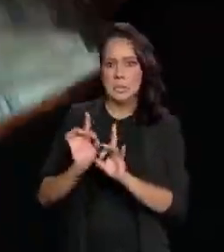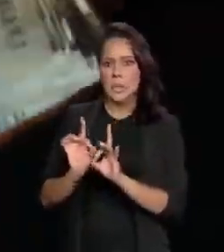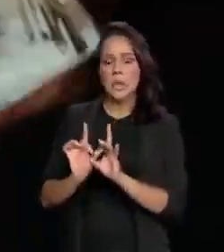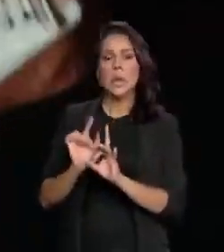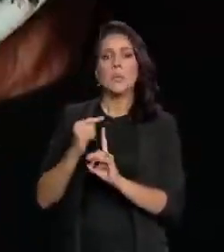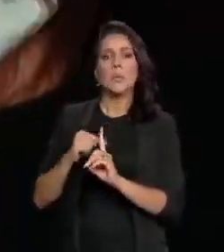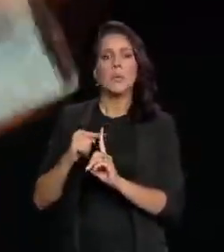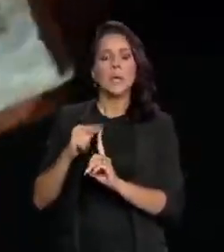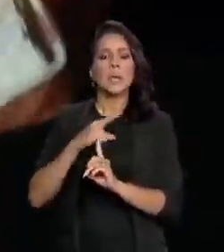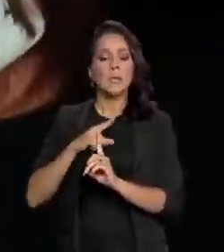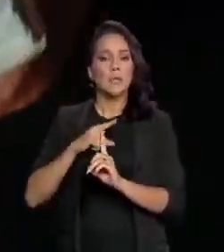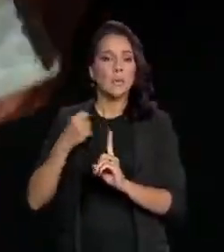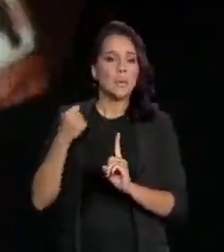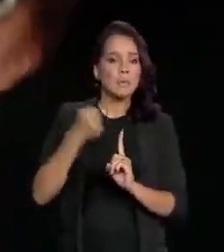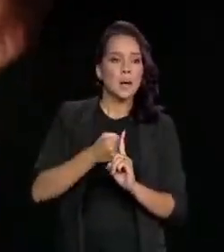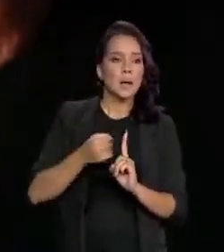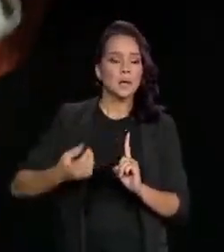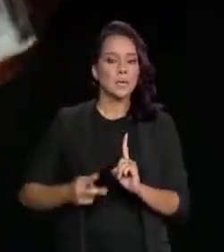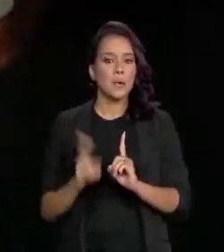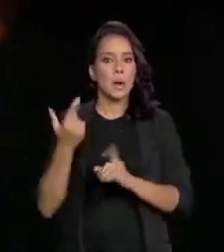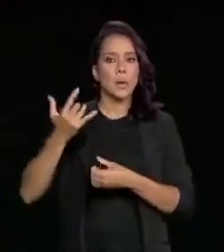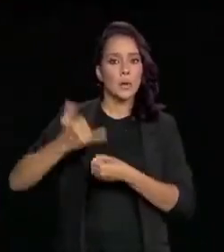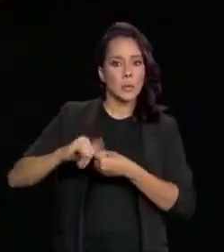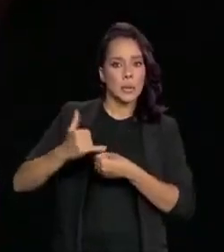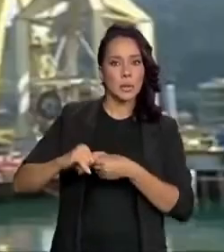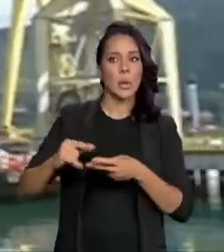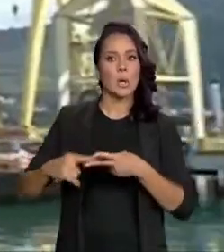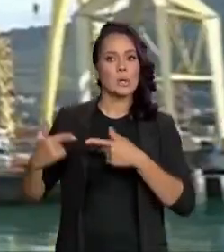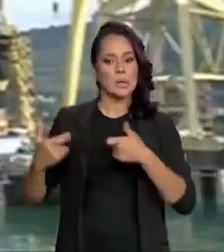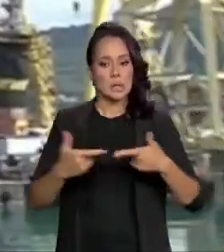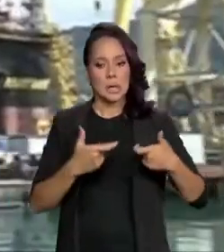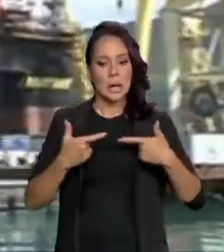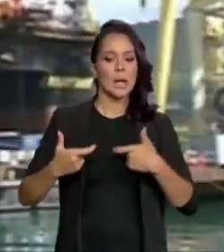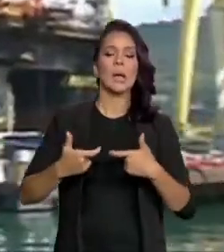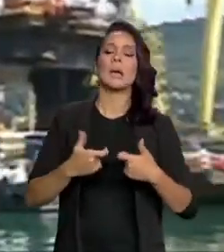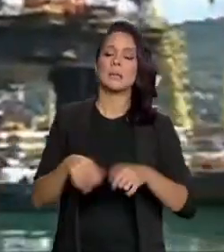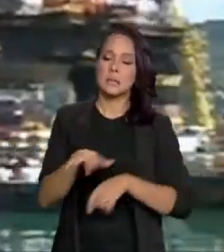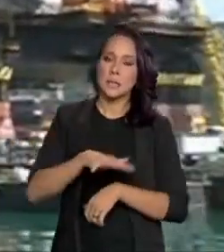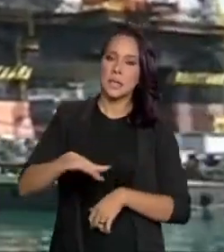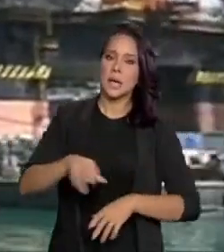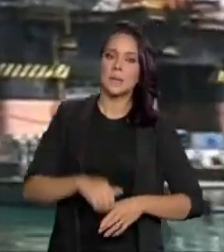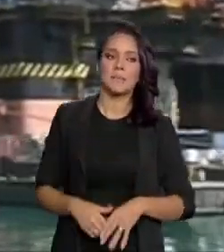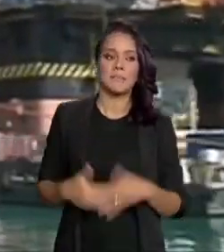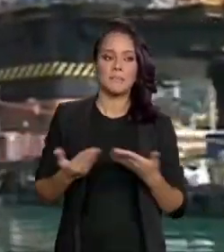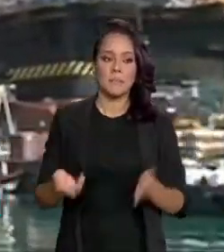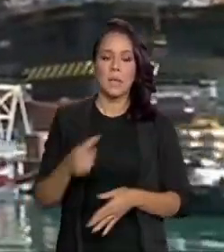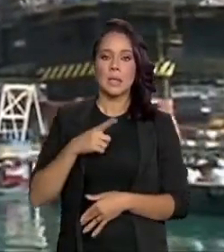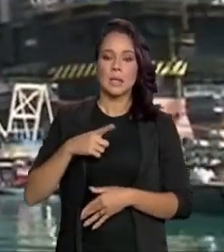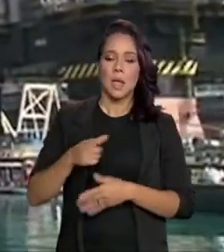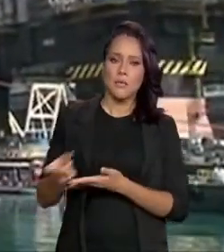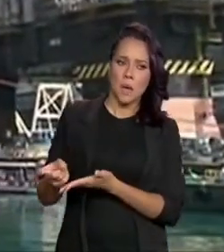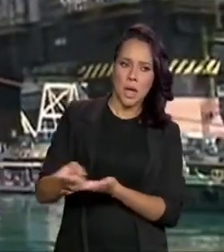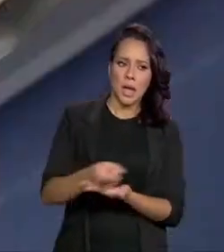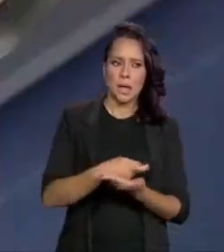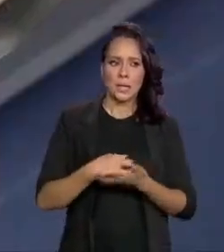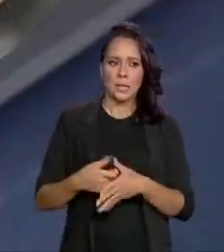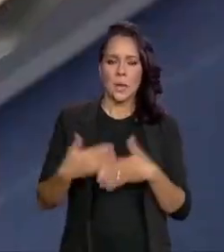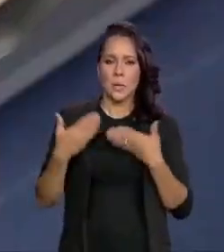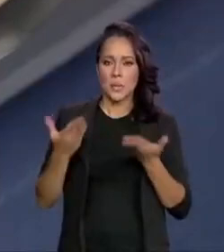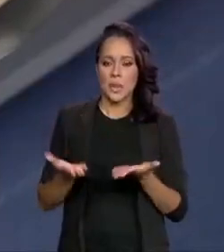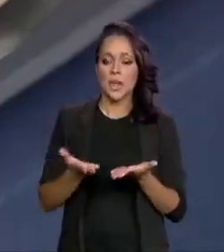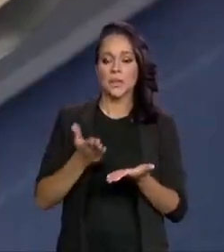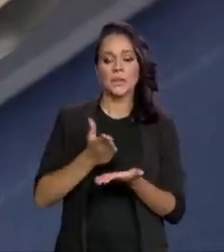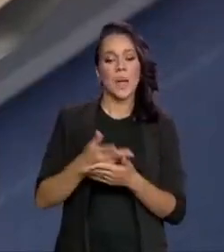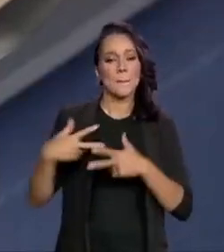Basicamente devido ao impacto do preço do petróleo, devido à guerra, se agravou esse cenário. Então, realmente, a gente teve uma arrecadação, tanto de dividendo